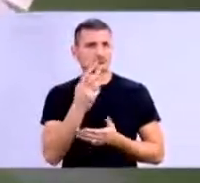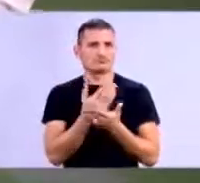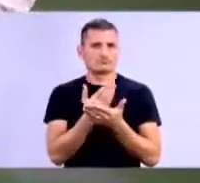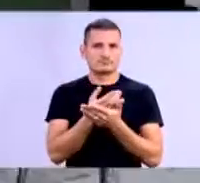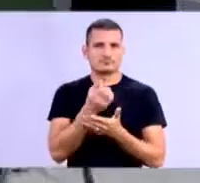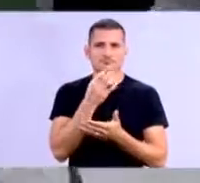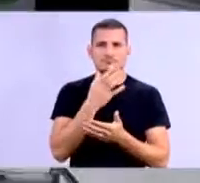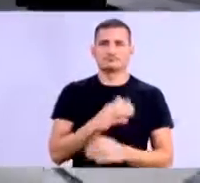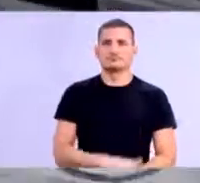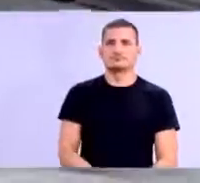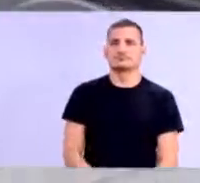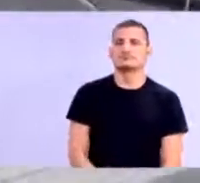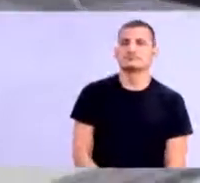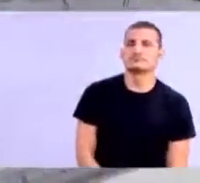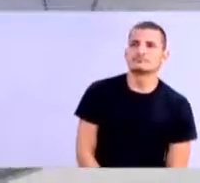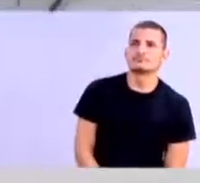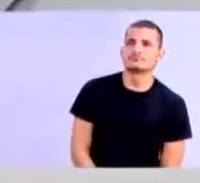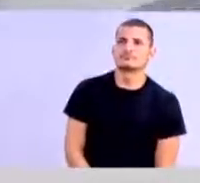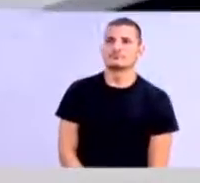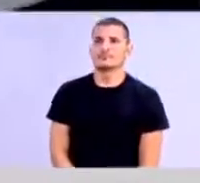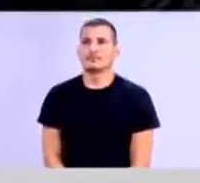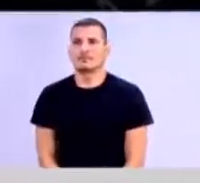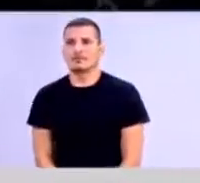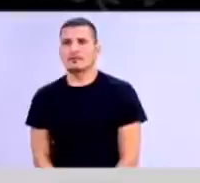bons estudos.